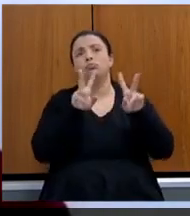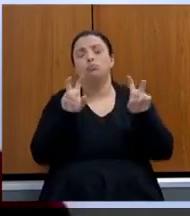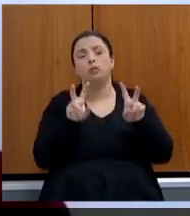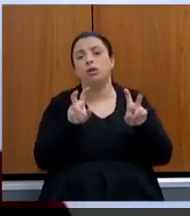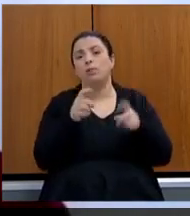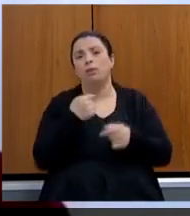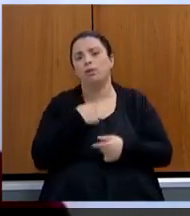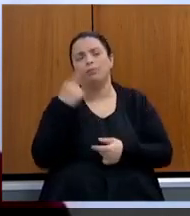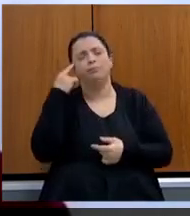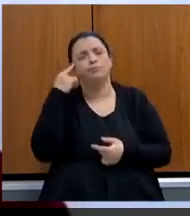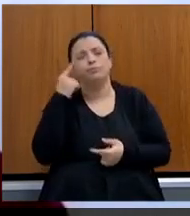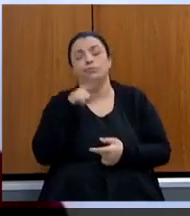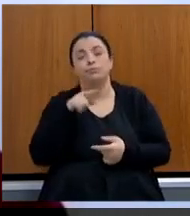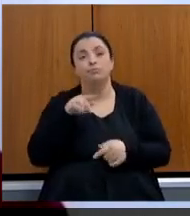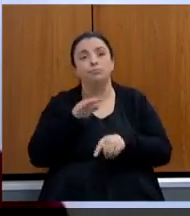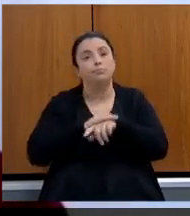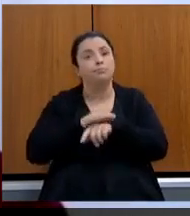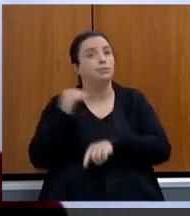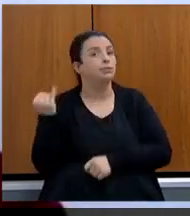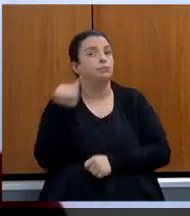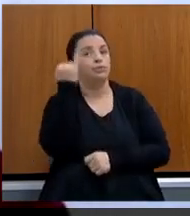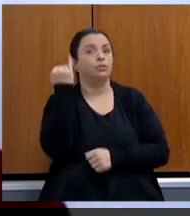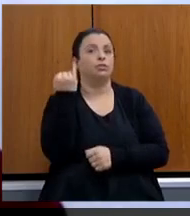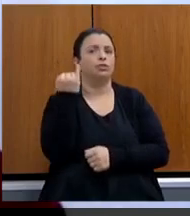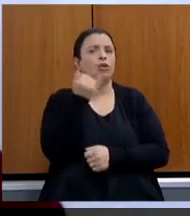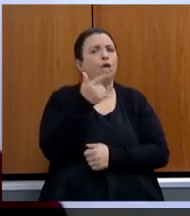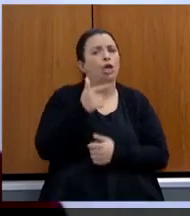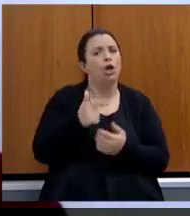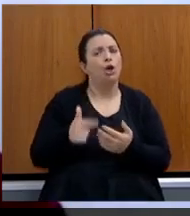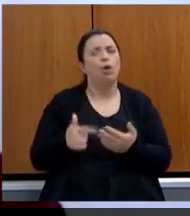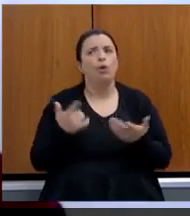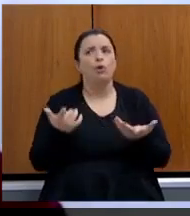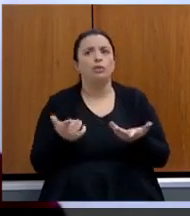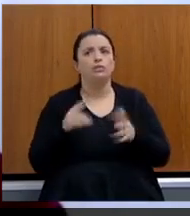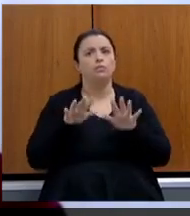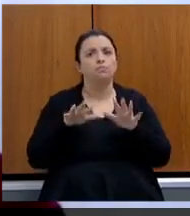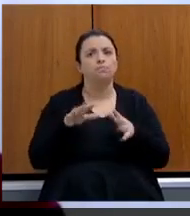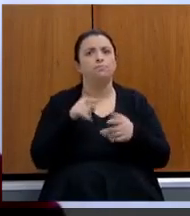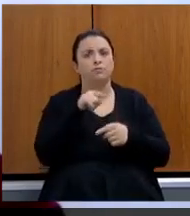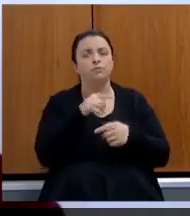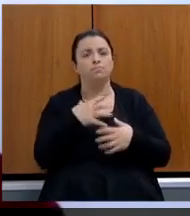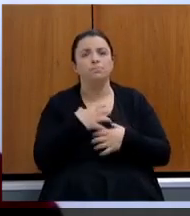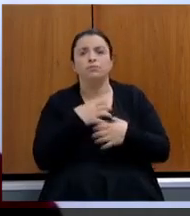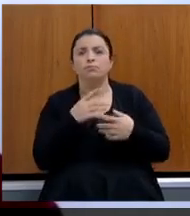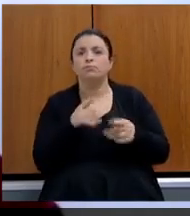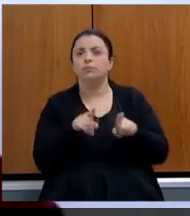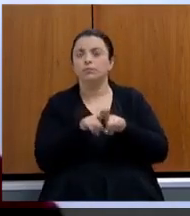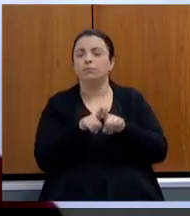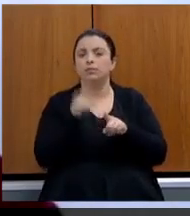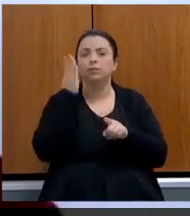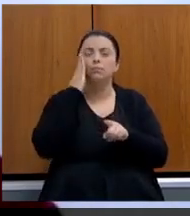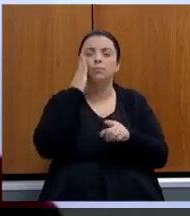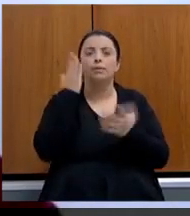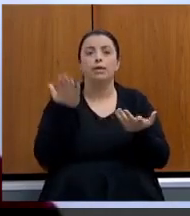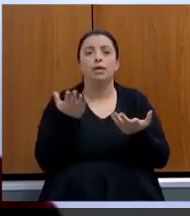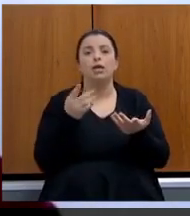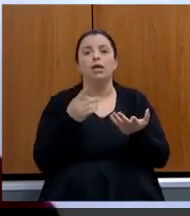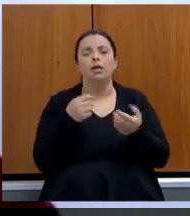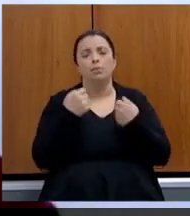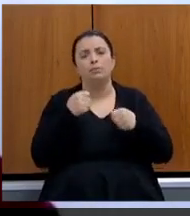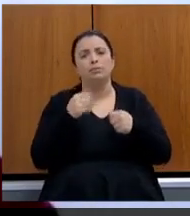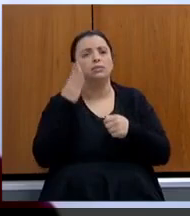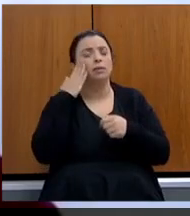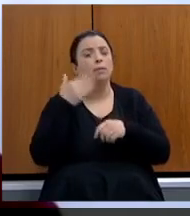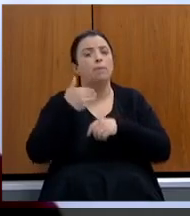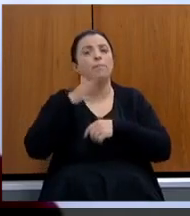assim as mais importantes porque todas as outras serão de algum modo tocadas pela Senhora Nossa damos ainda ouvir um pouco